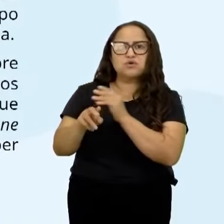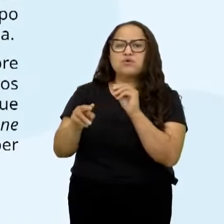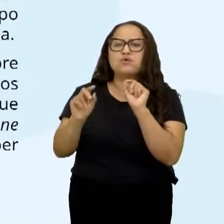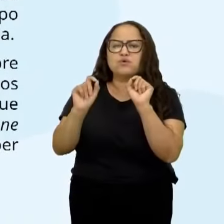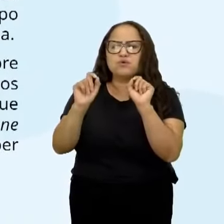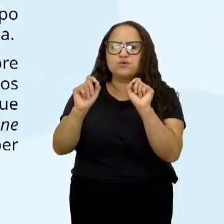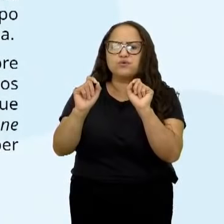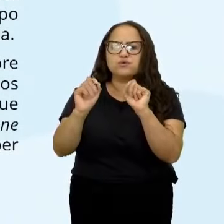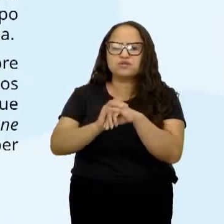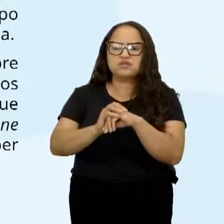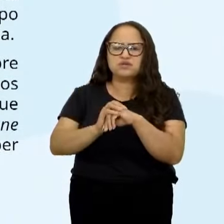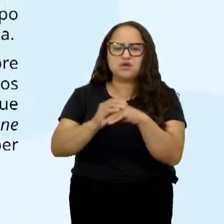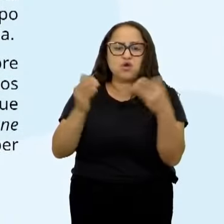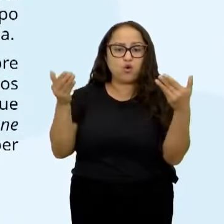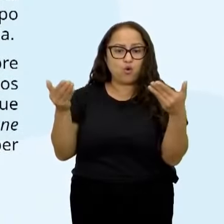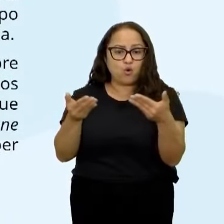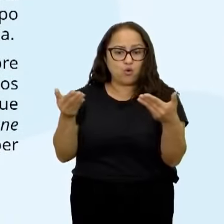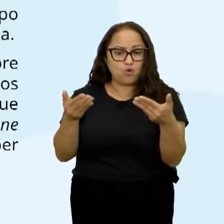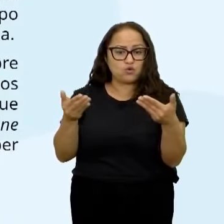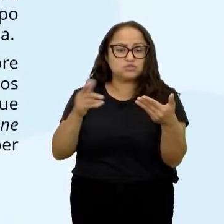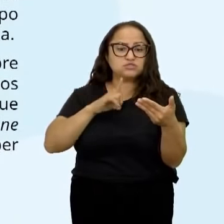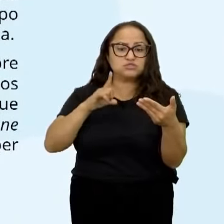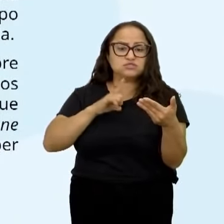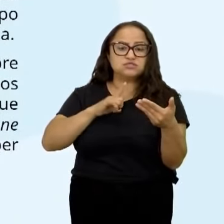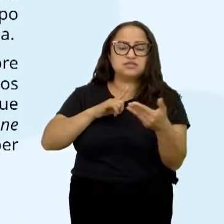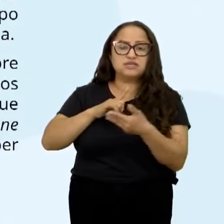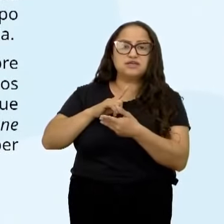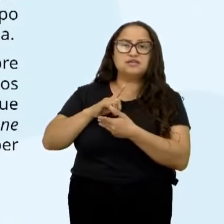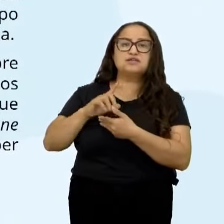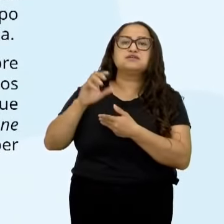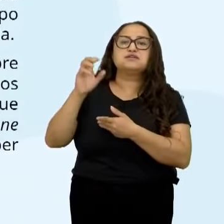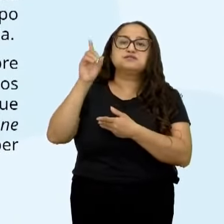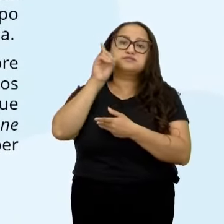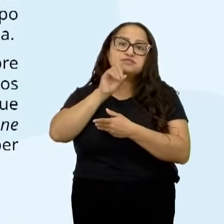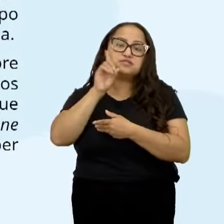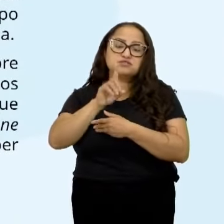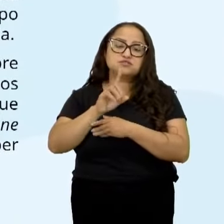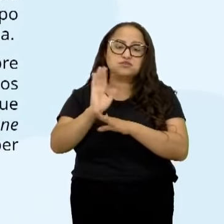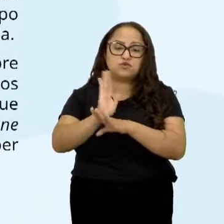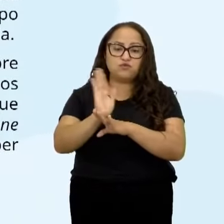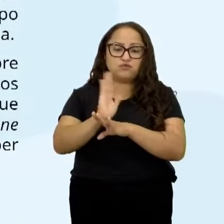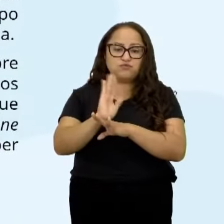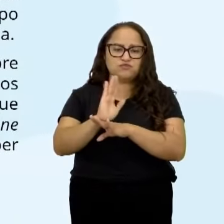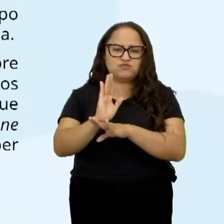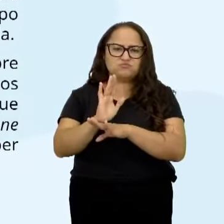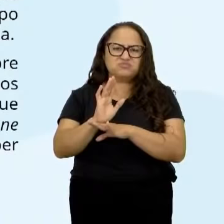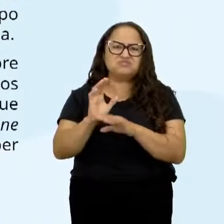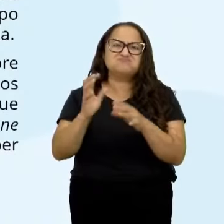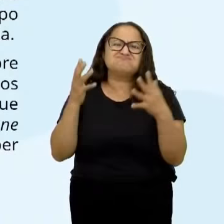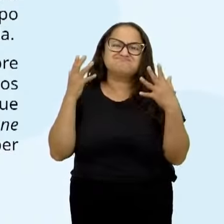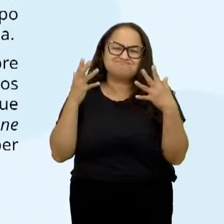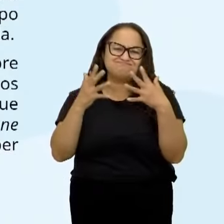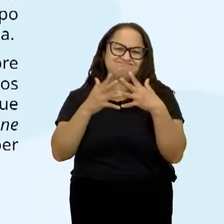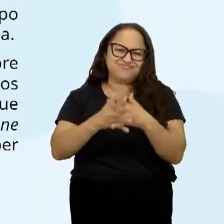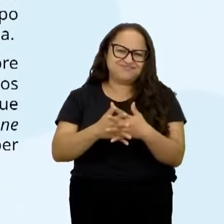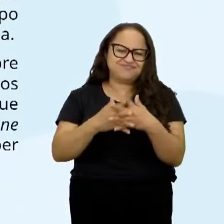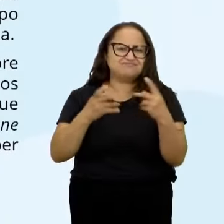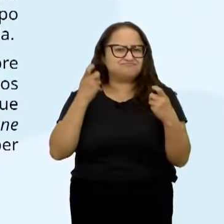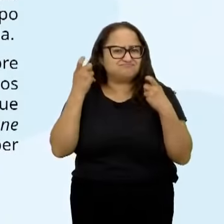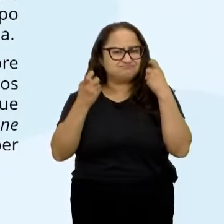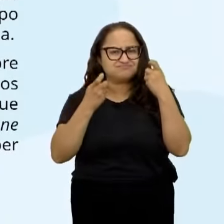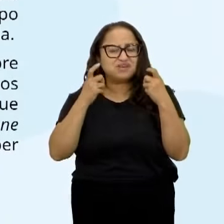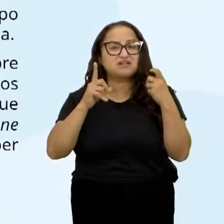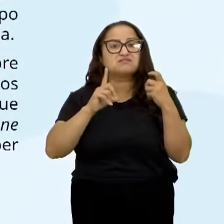iOS usa today que é um jornal dos Estados Unidos e disse que o filme Era intenso e perturbador porque